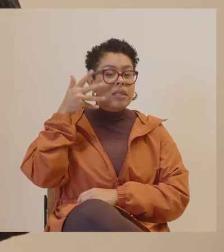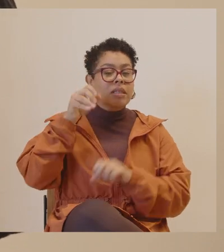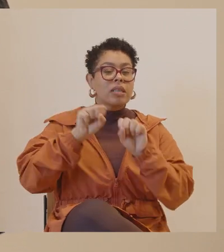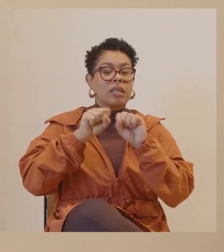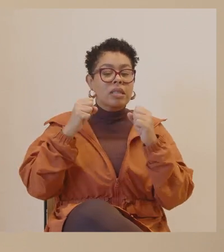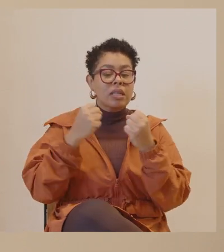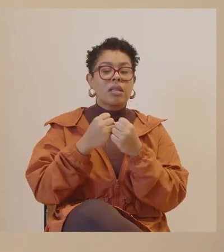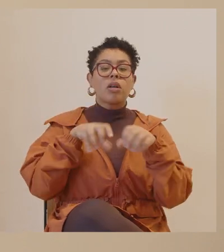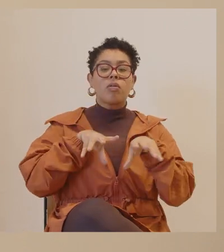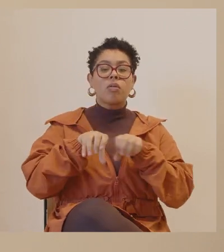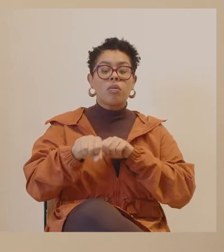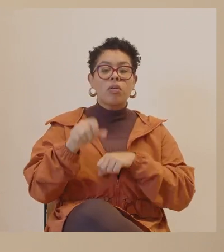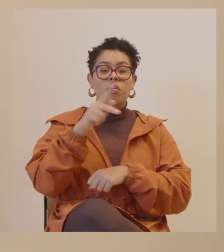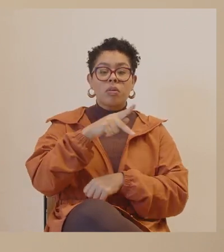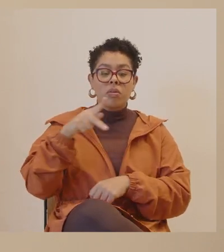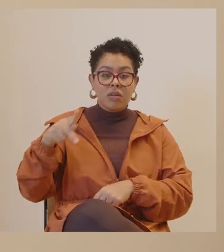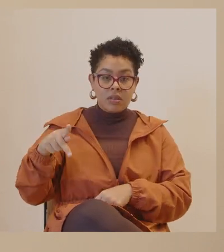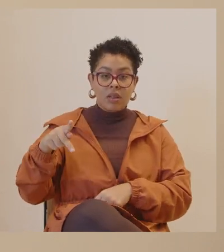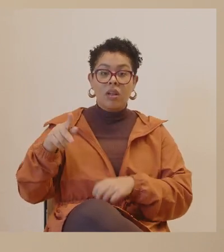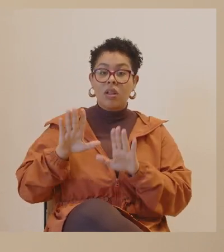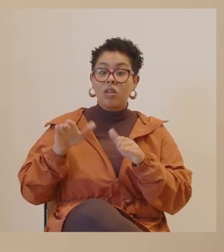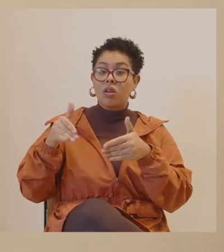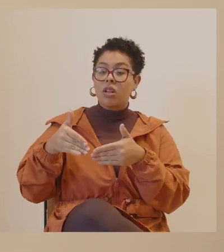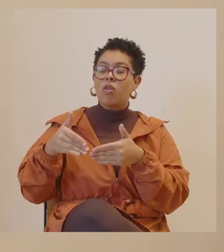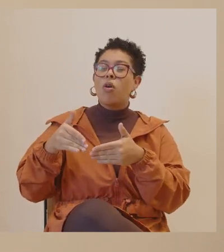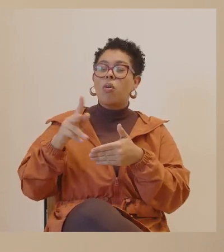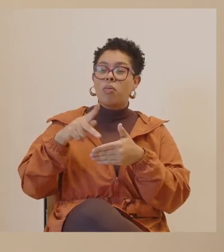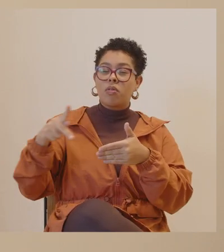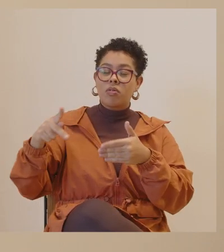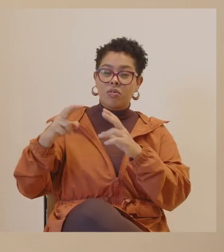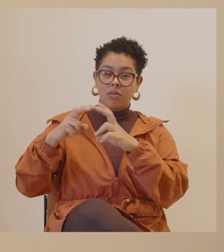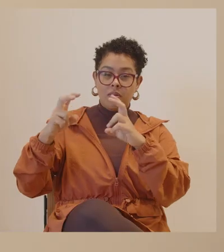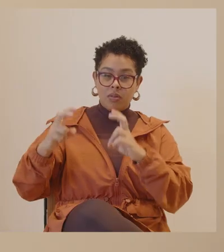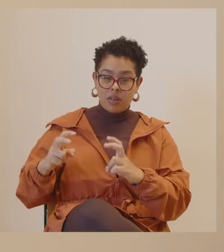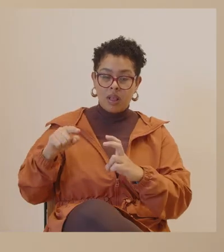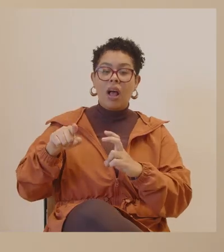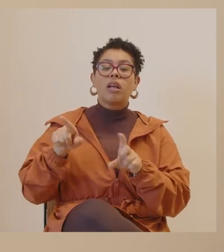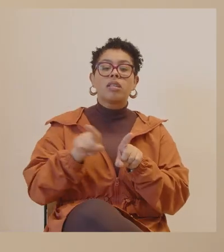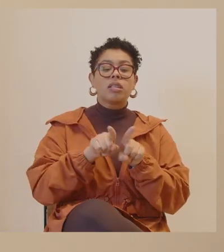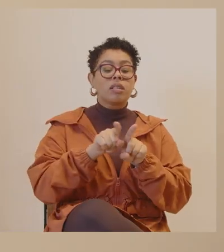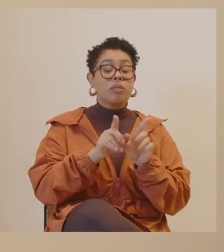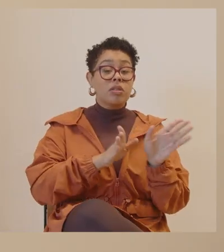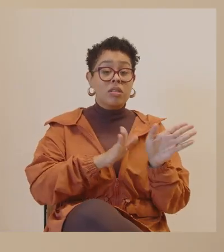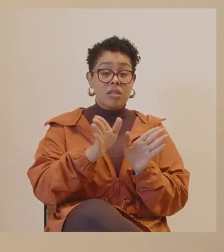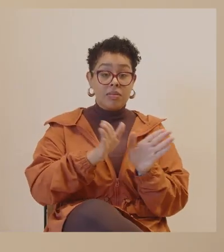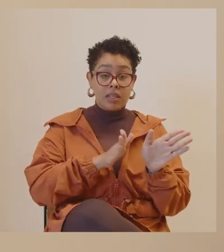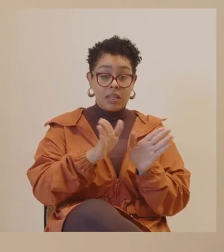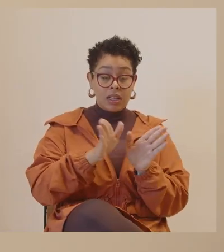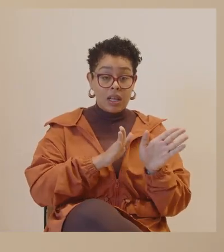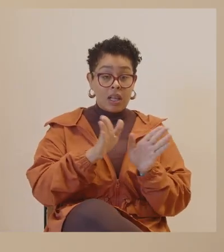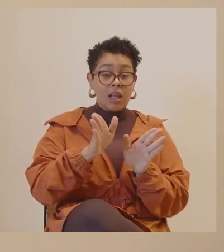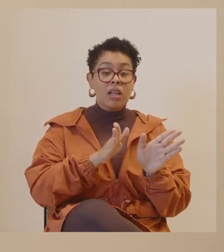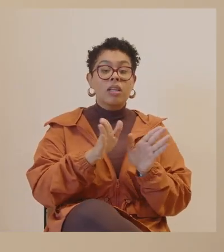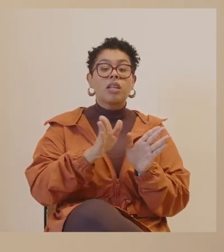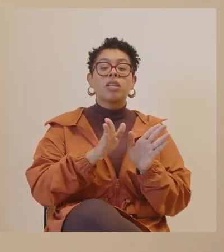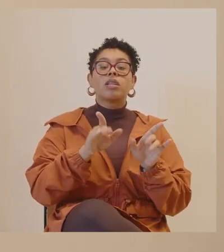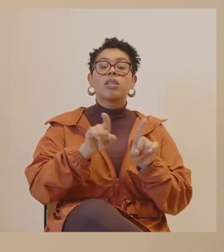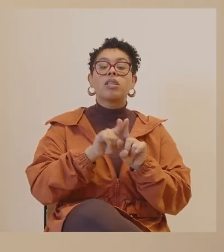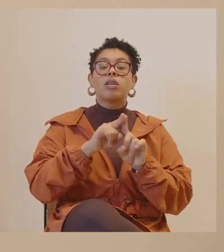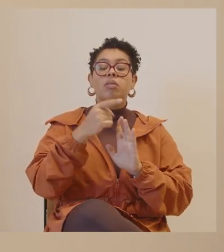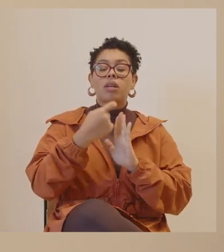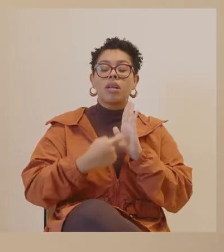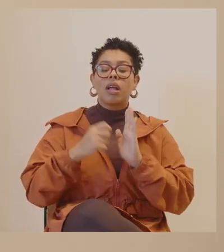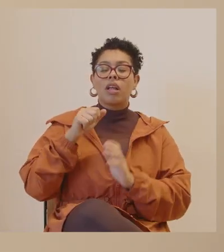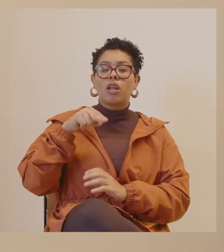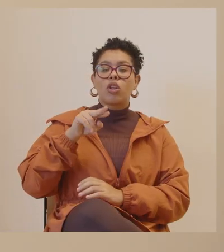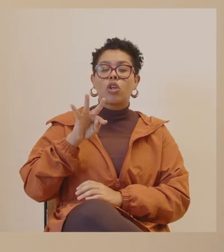de professores, que é o nosso programa MASP Professores, programa de acessibilidade, as antologias de texto do